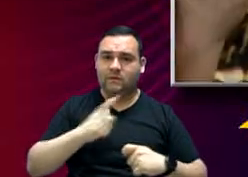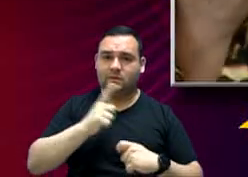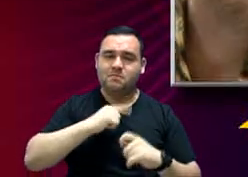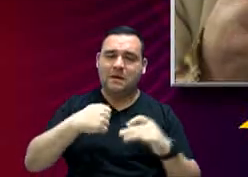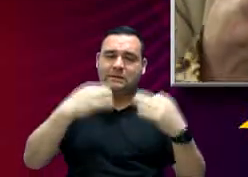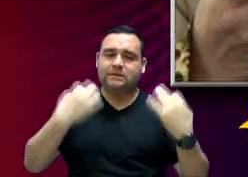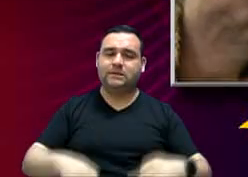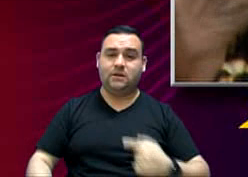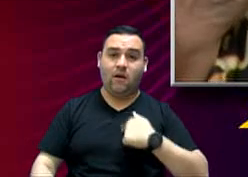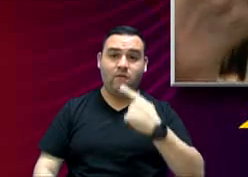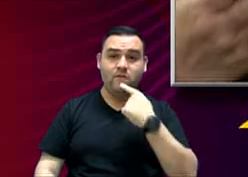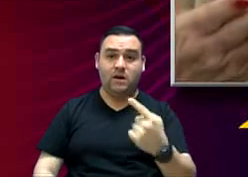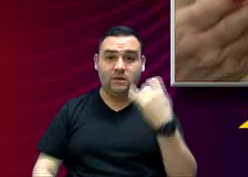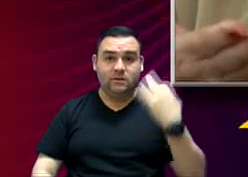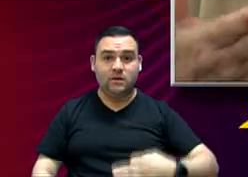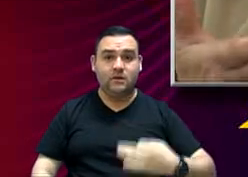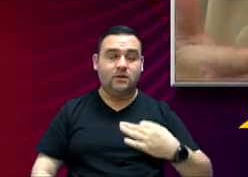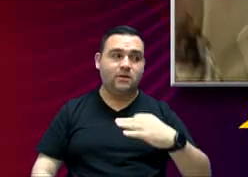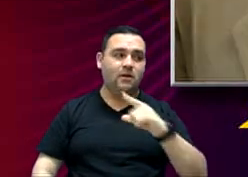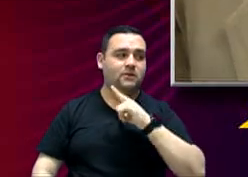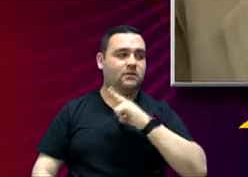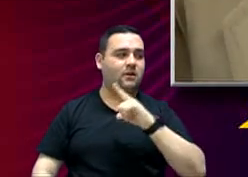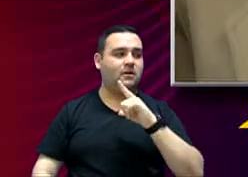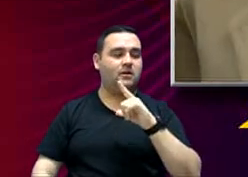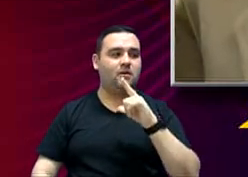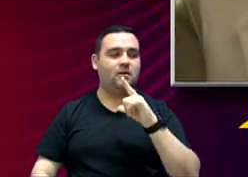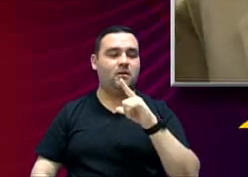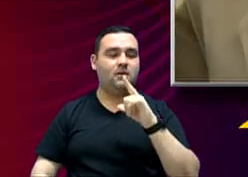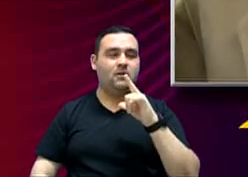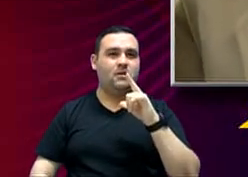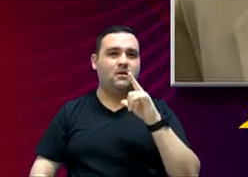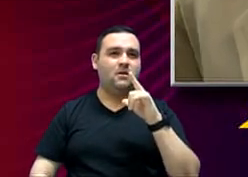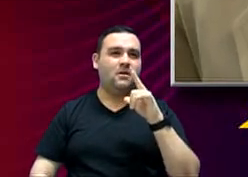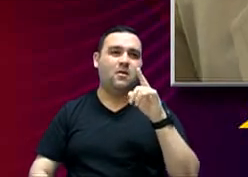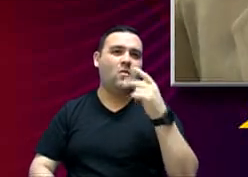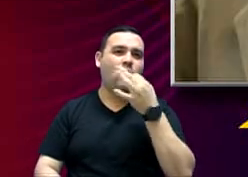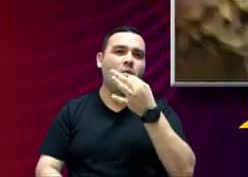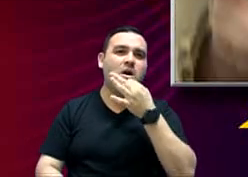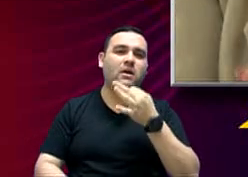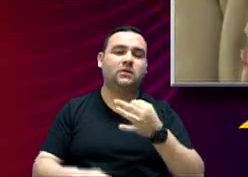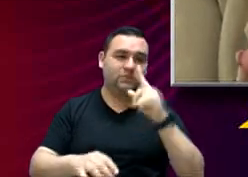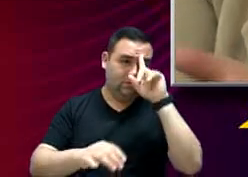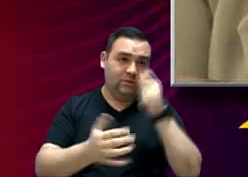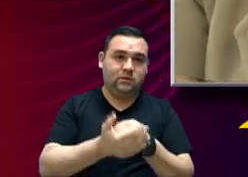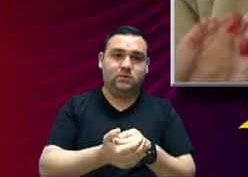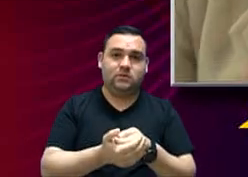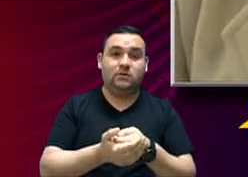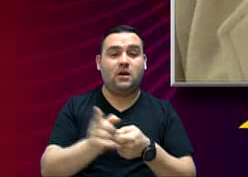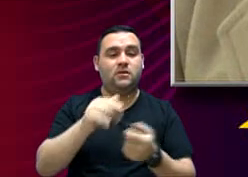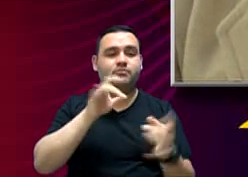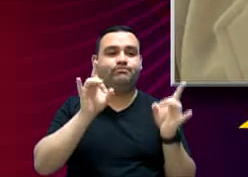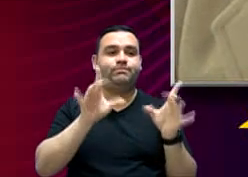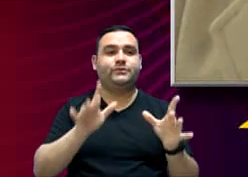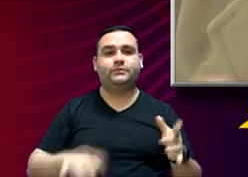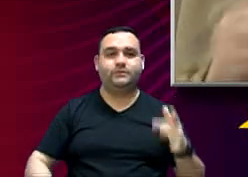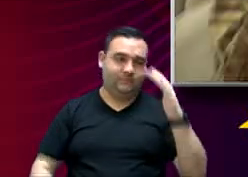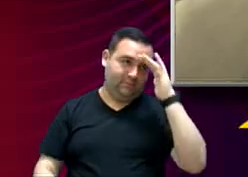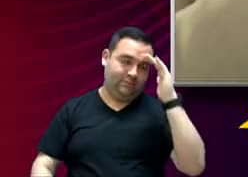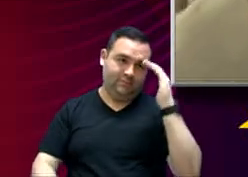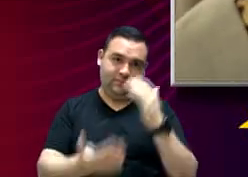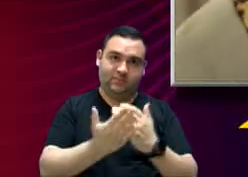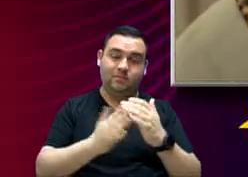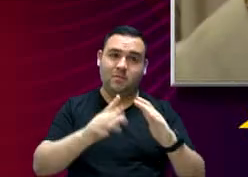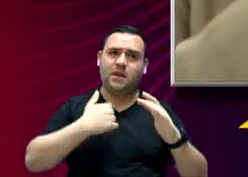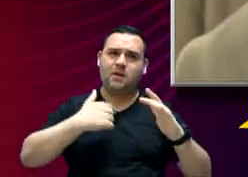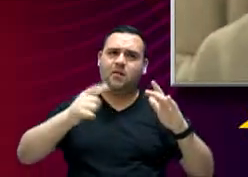eu posso dizer algum que parecer, ele deve ter recebido, através de um parecer, a decisão. E ele cumpriu. Né? Tá, mas